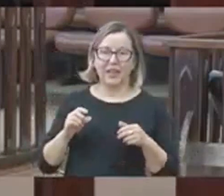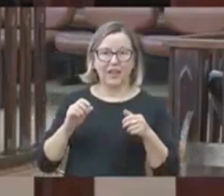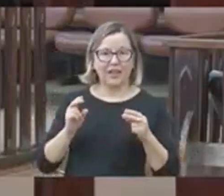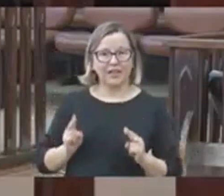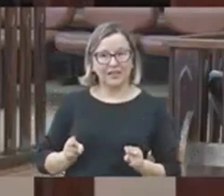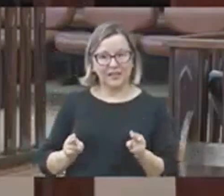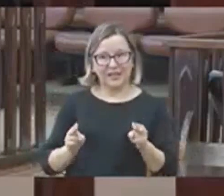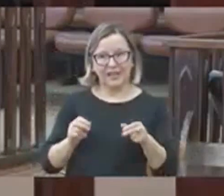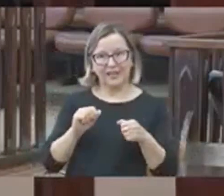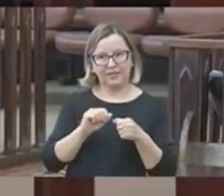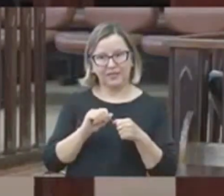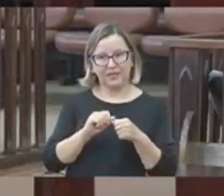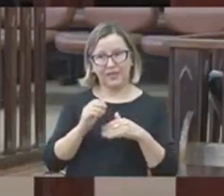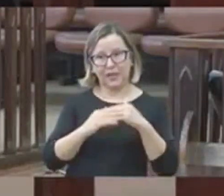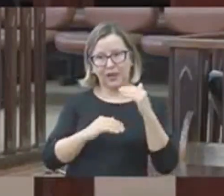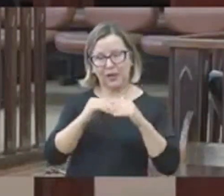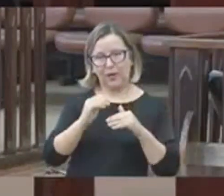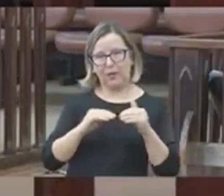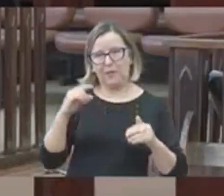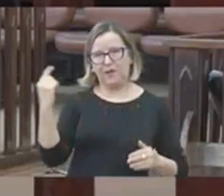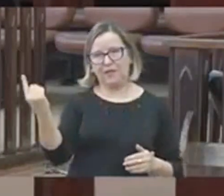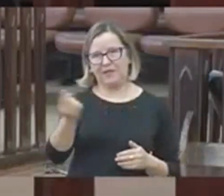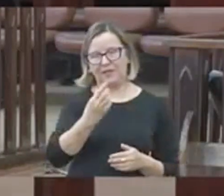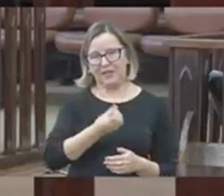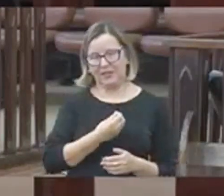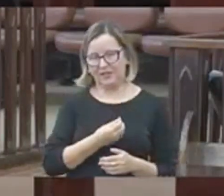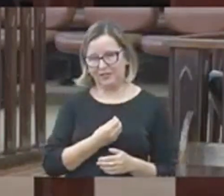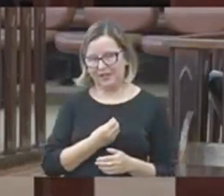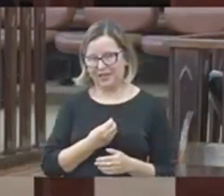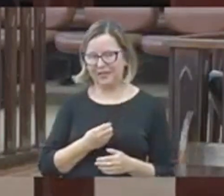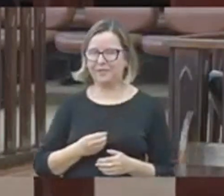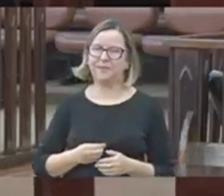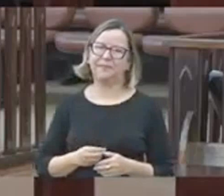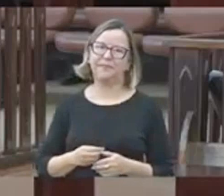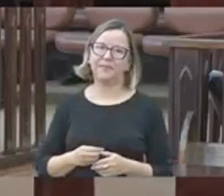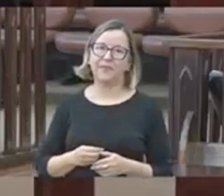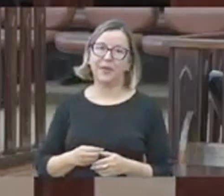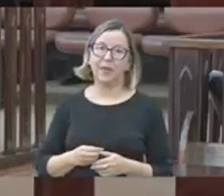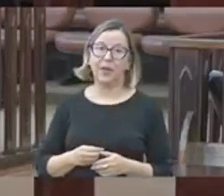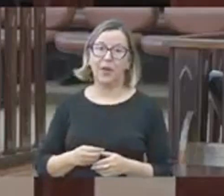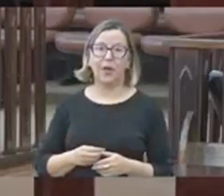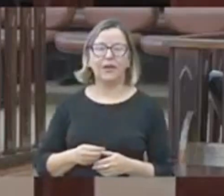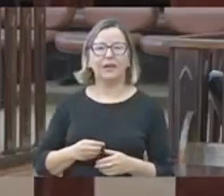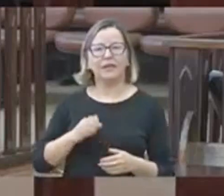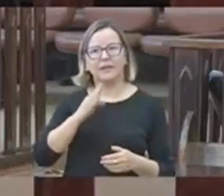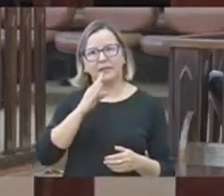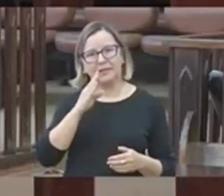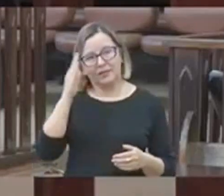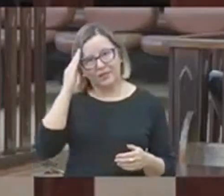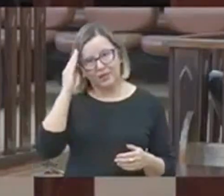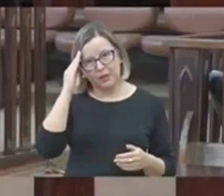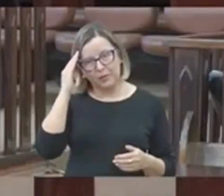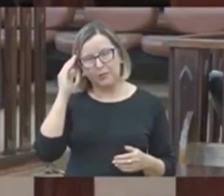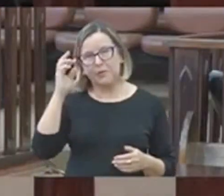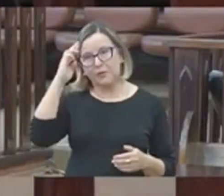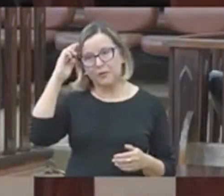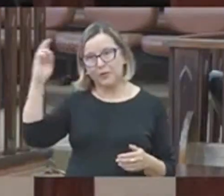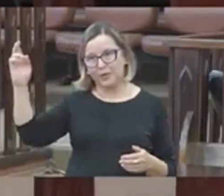comunidade. O Senhor nos salvou da nossa condição, da morte eterna. Está nos